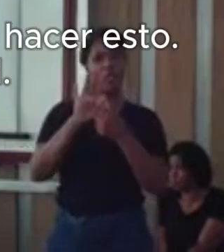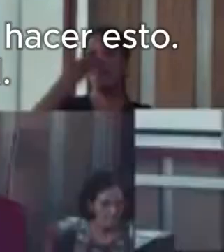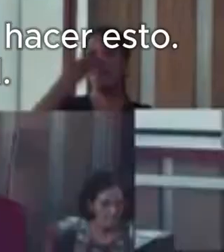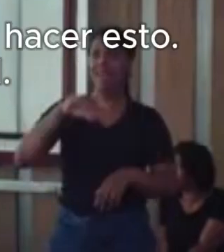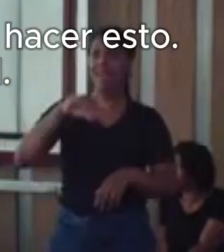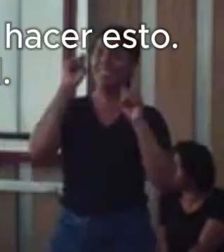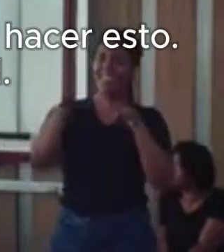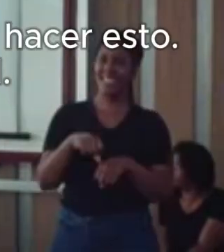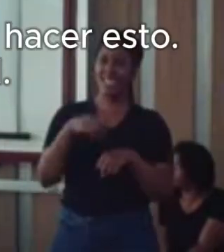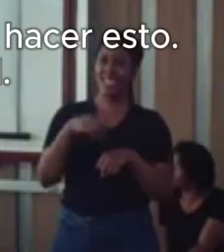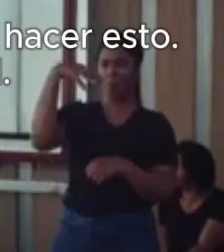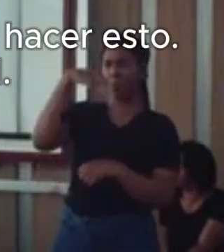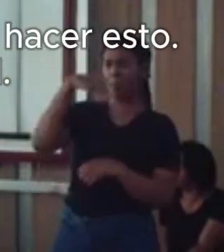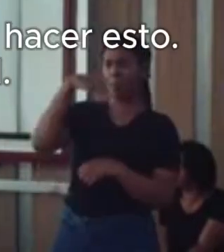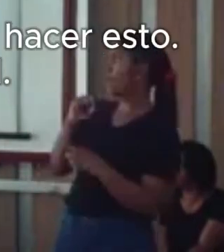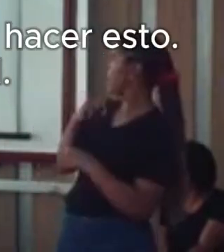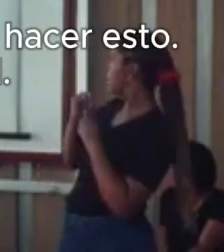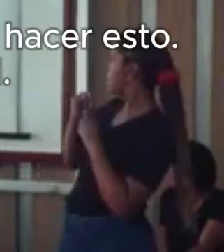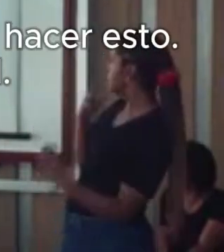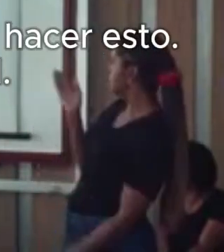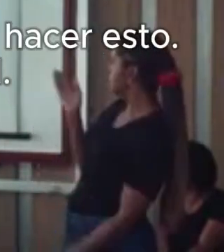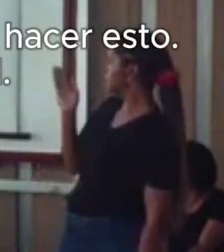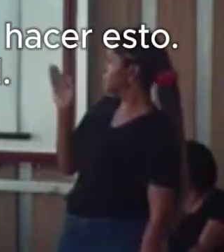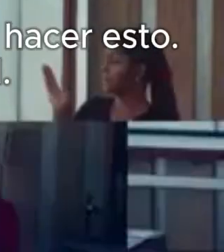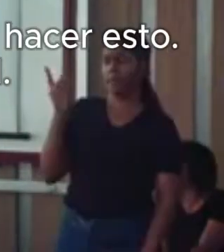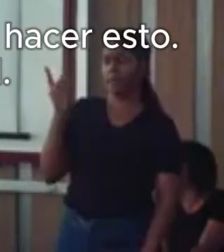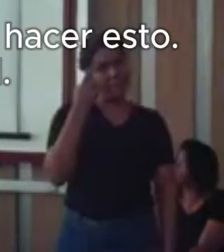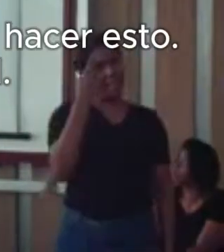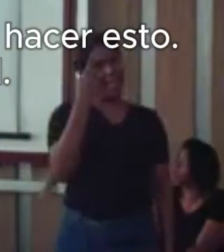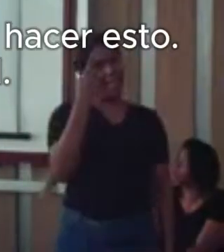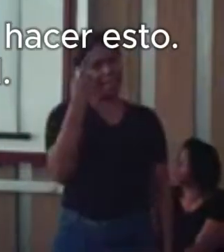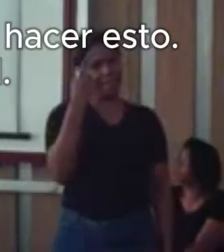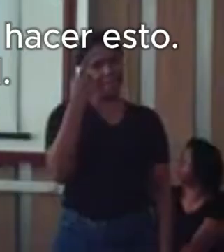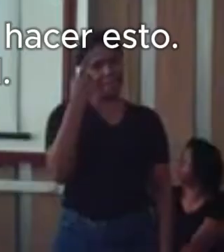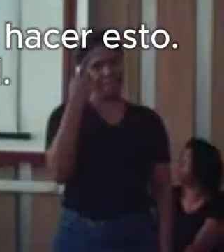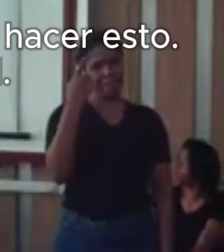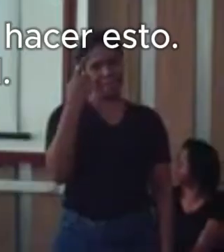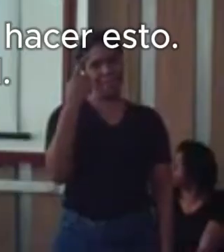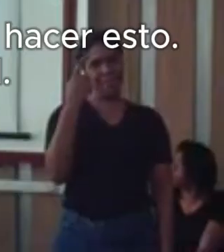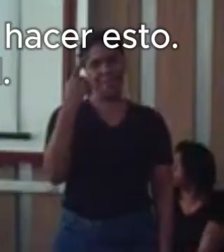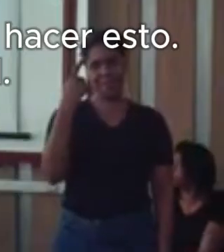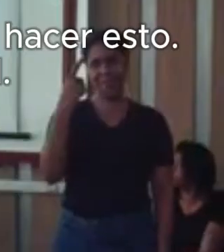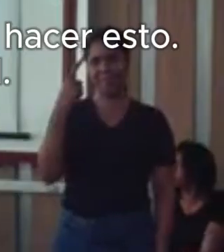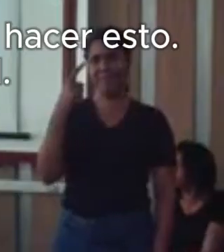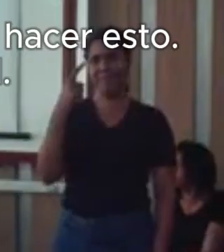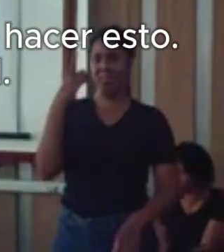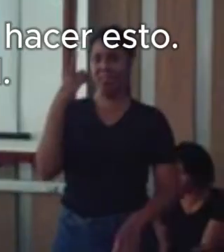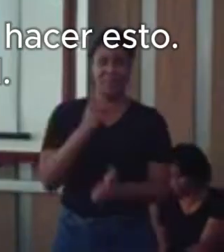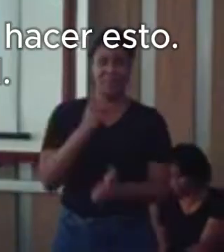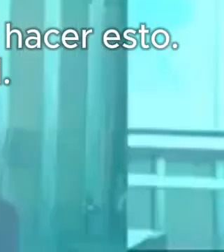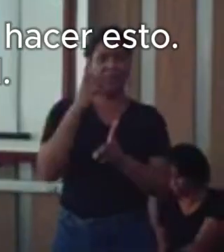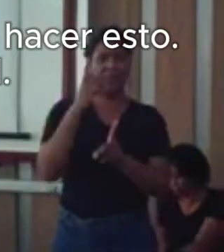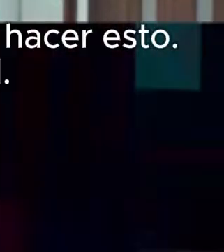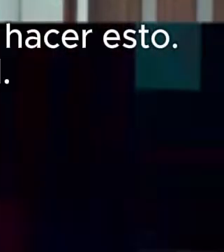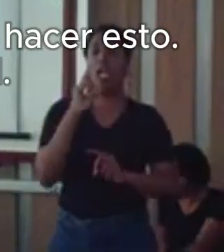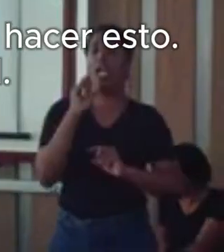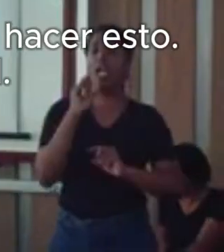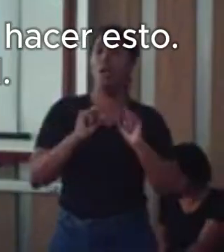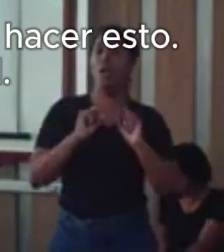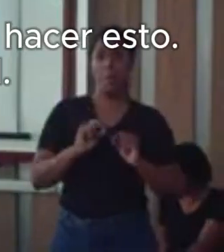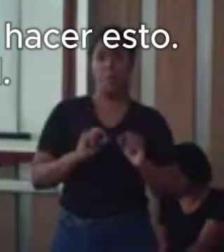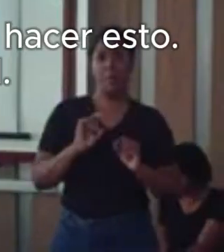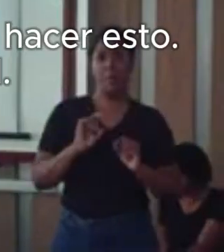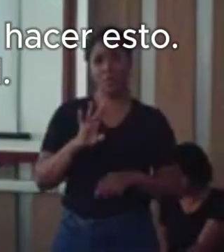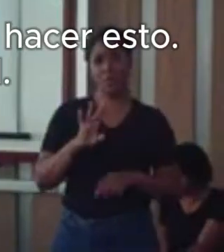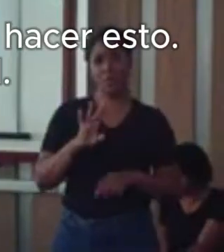Essa lampadinha é para dizer que aqui foi a ideia. Então, na verdade, a descoberta, a invenção é só